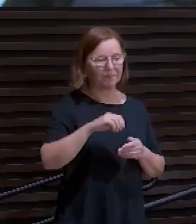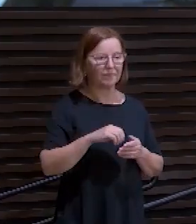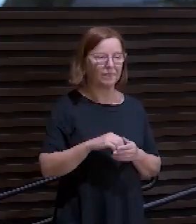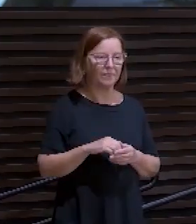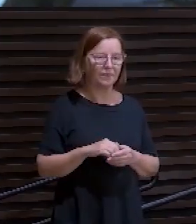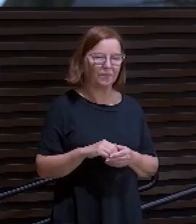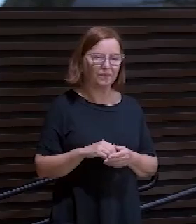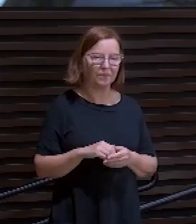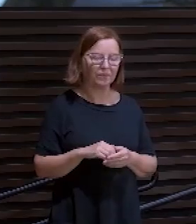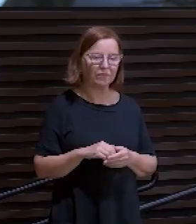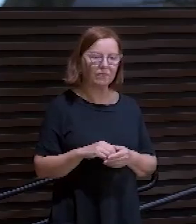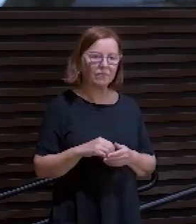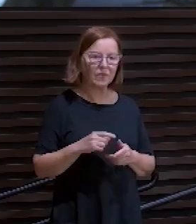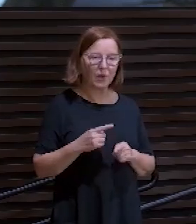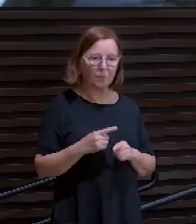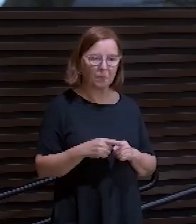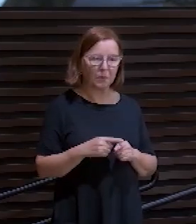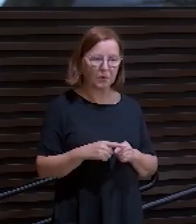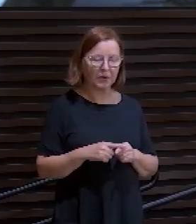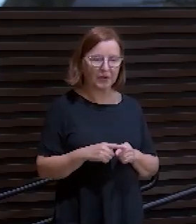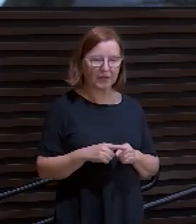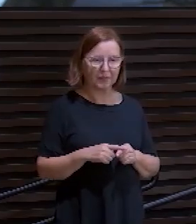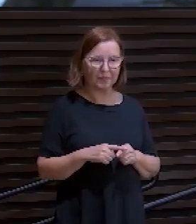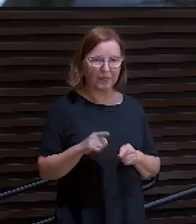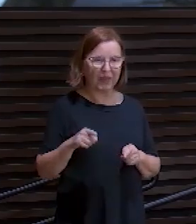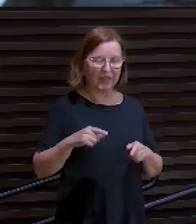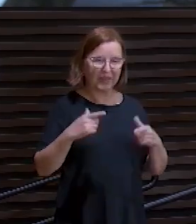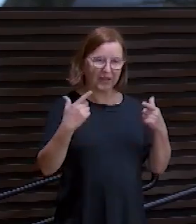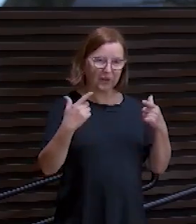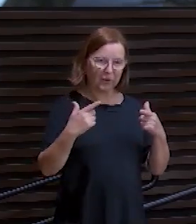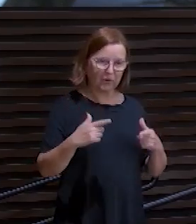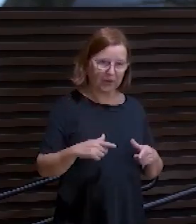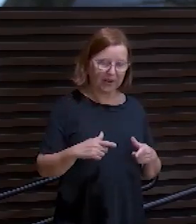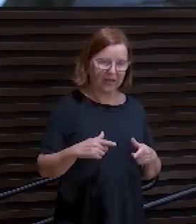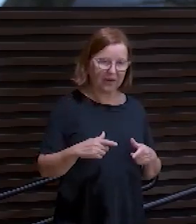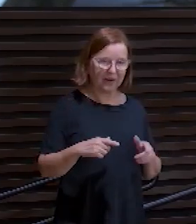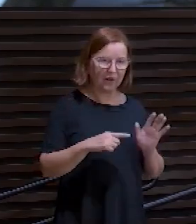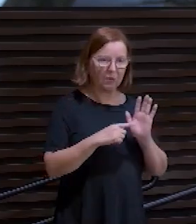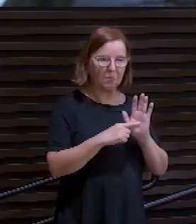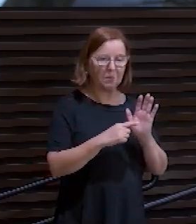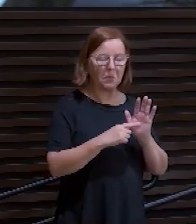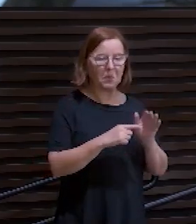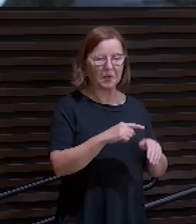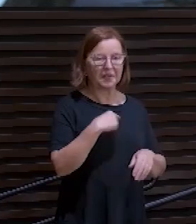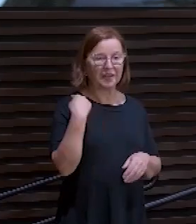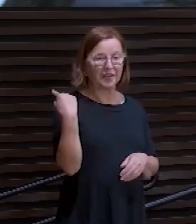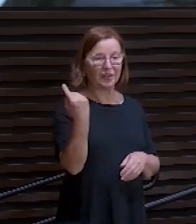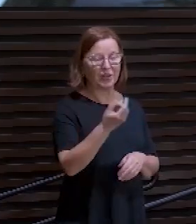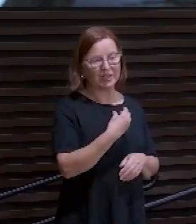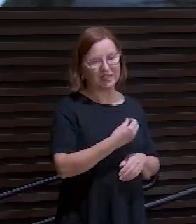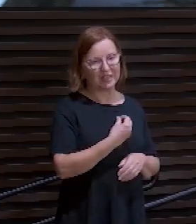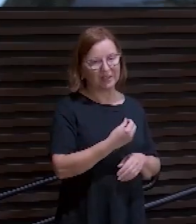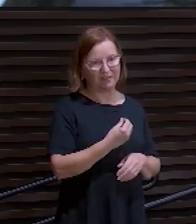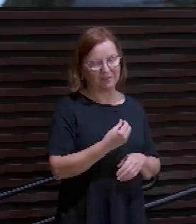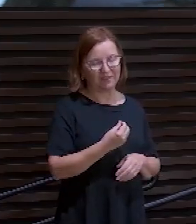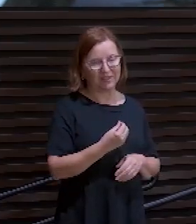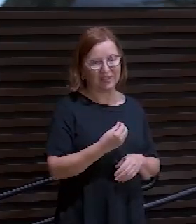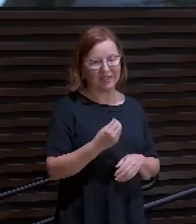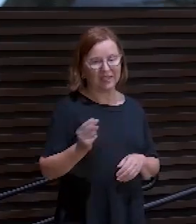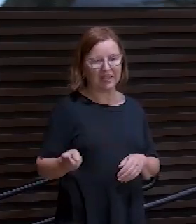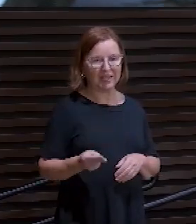daquela região mostra a geografia da nossa vida eterna. Nós sairemos da morte para a vida em